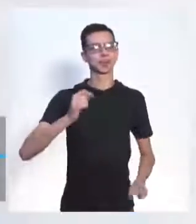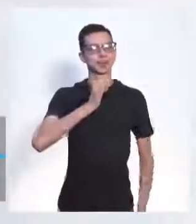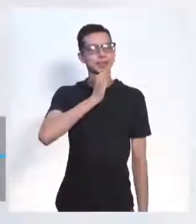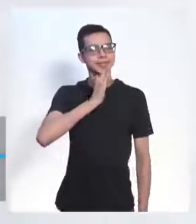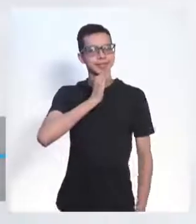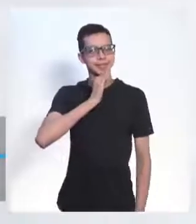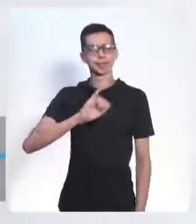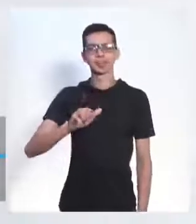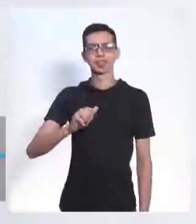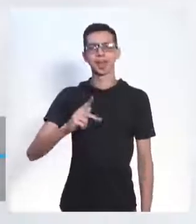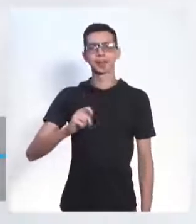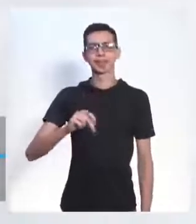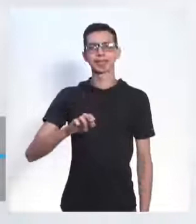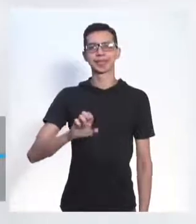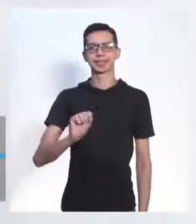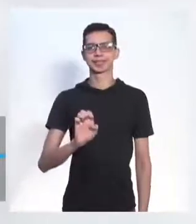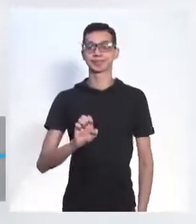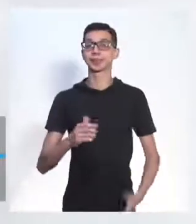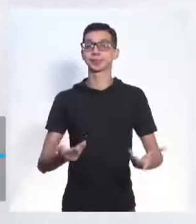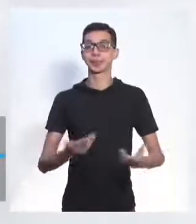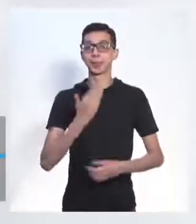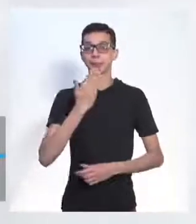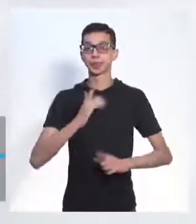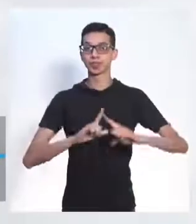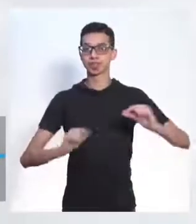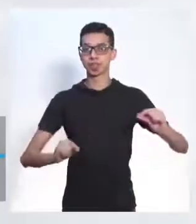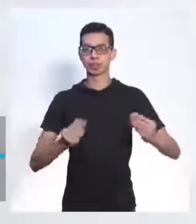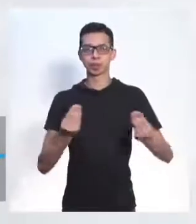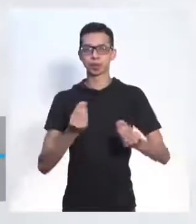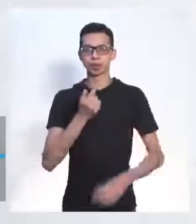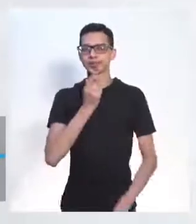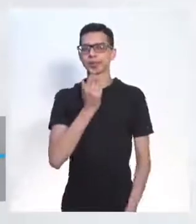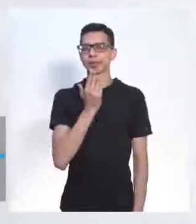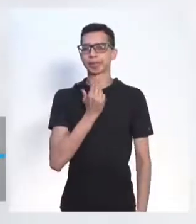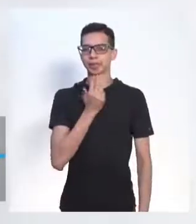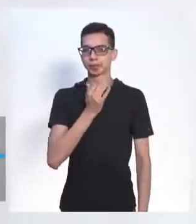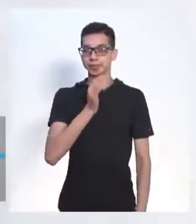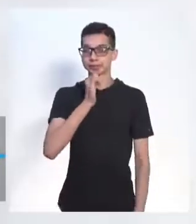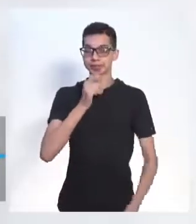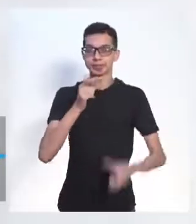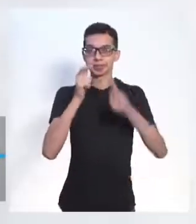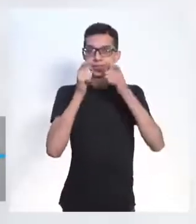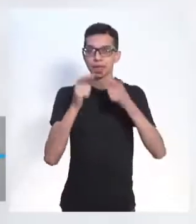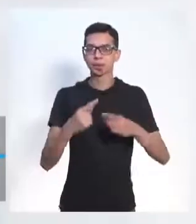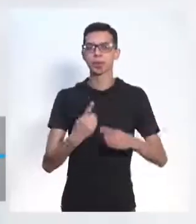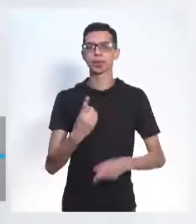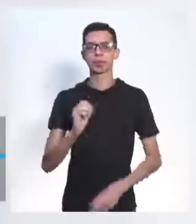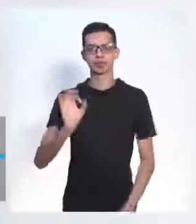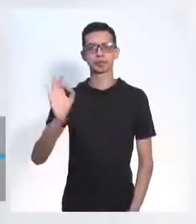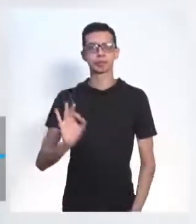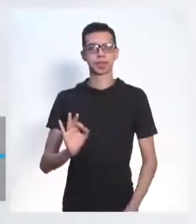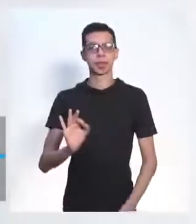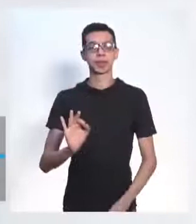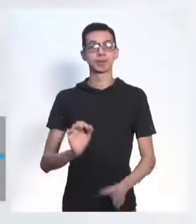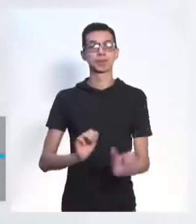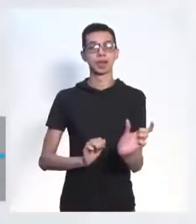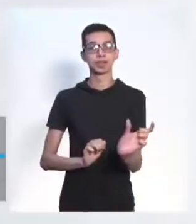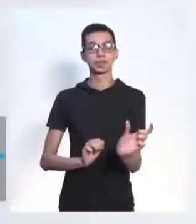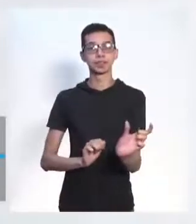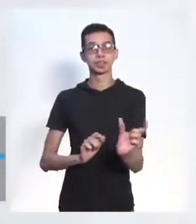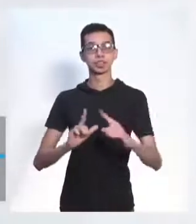de pedir japonês é interessante, Antônio, sabe por quê? 10% das palavras do japonês são em